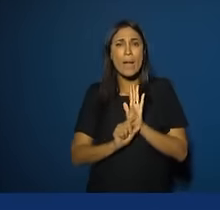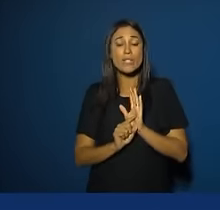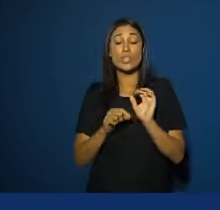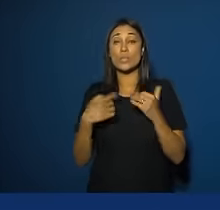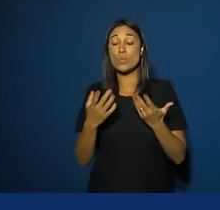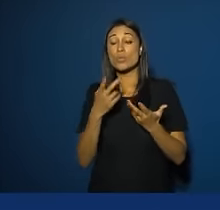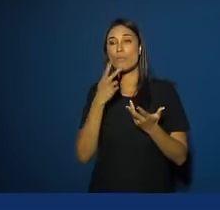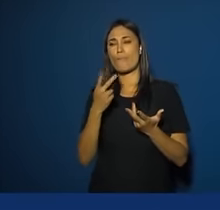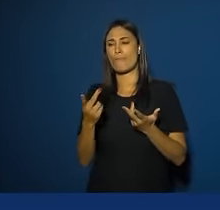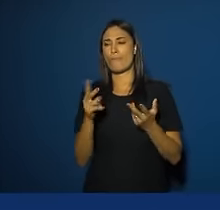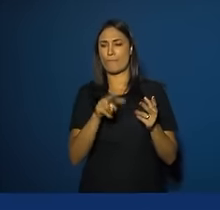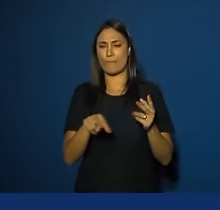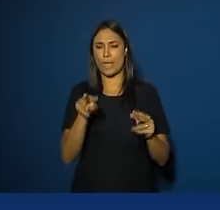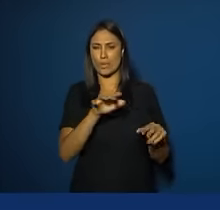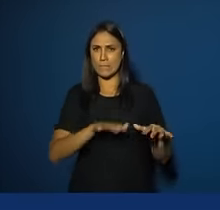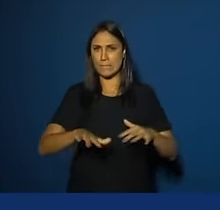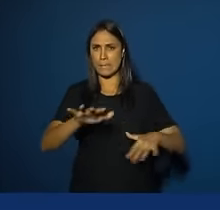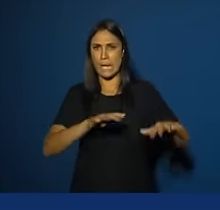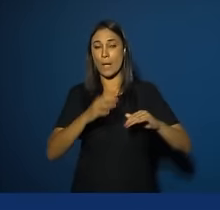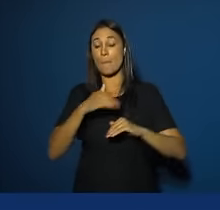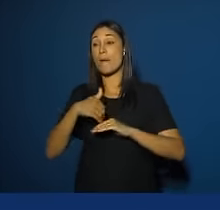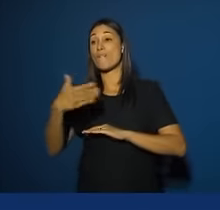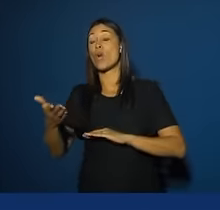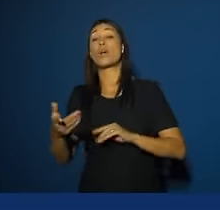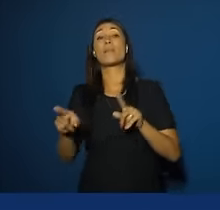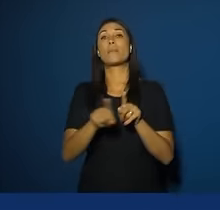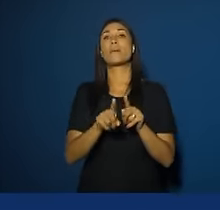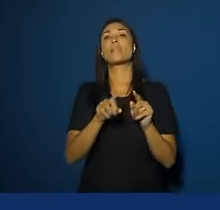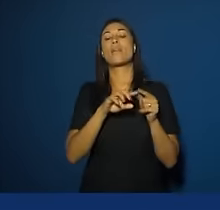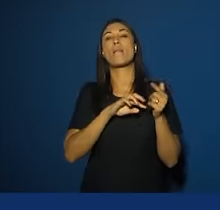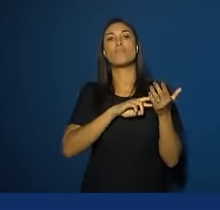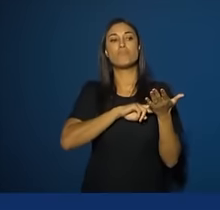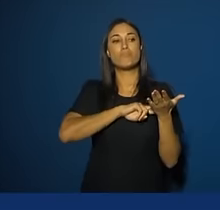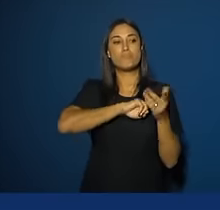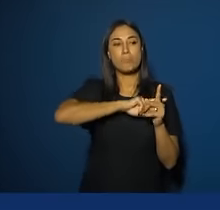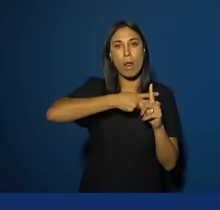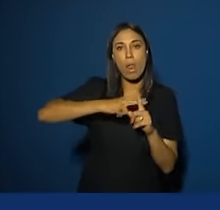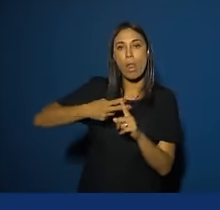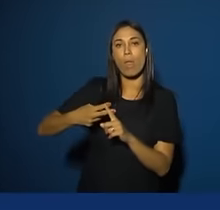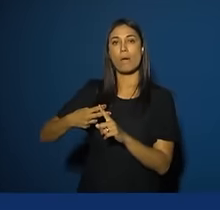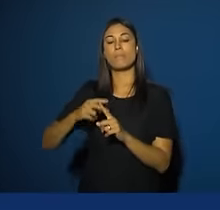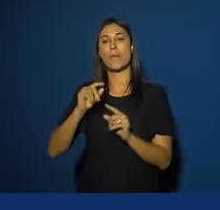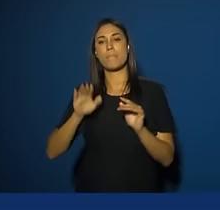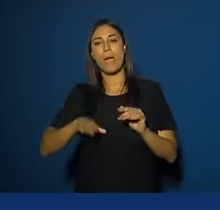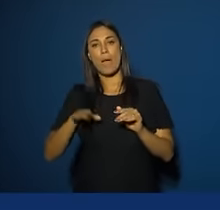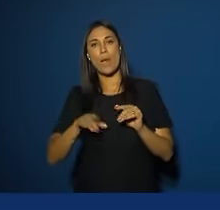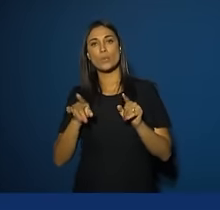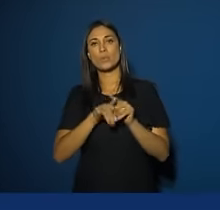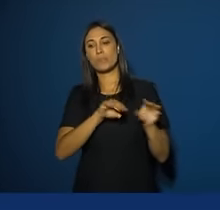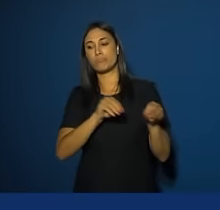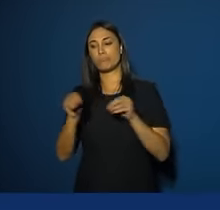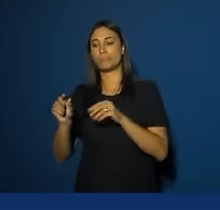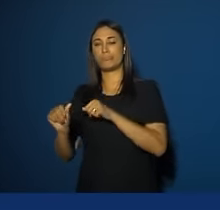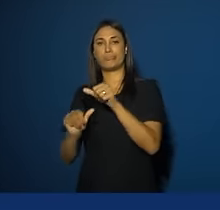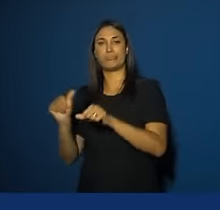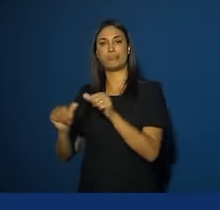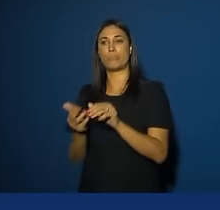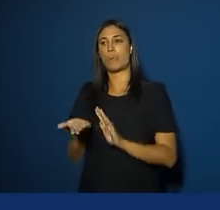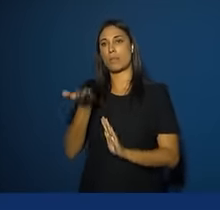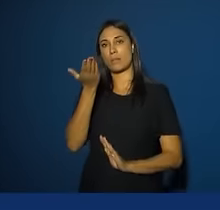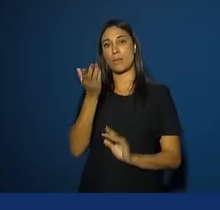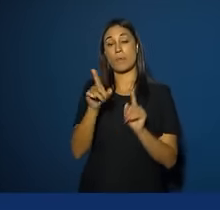Então, quando eu pego esse cenário externo melhor, múltiplos baratos, lucros passando por um ponto de inflexão sendo revisado para